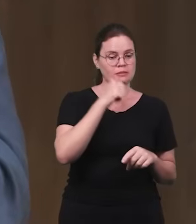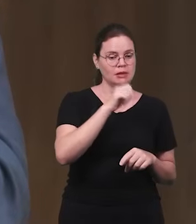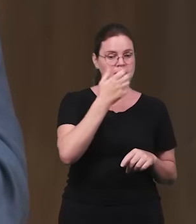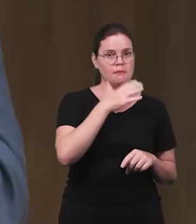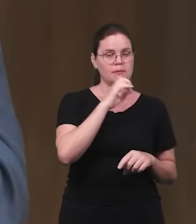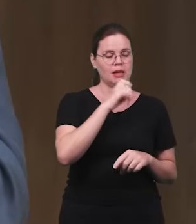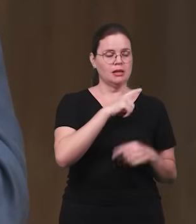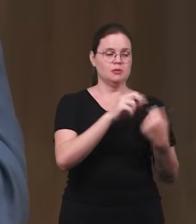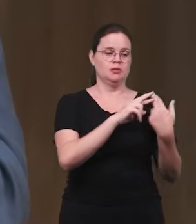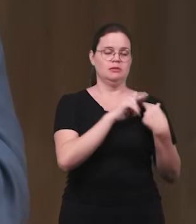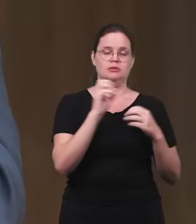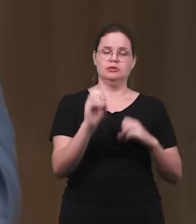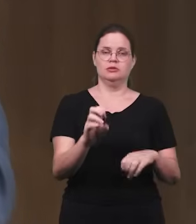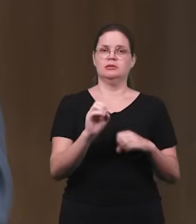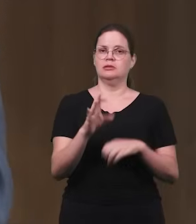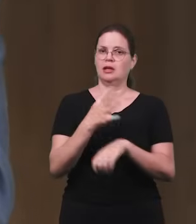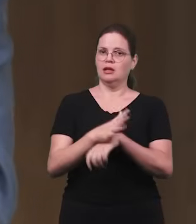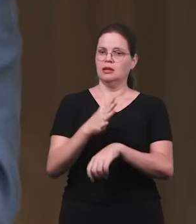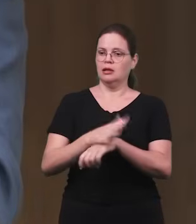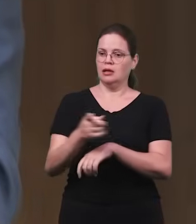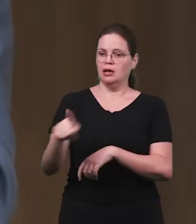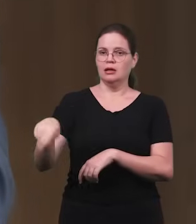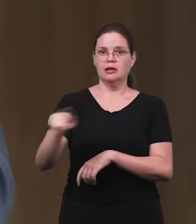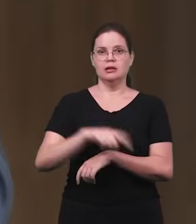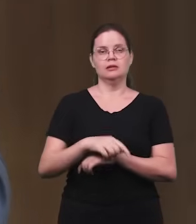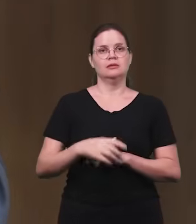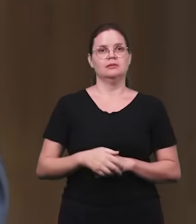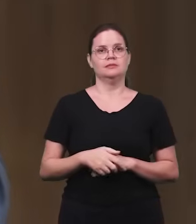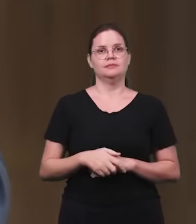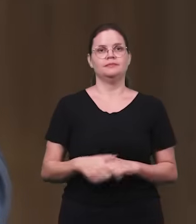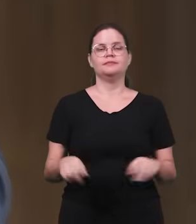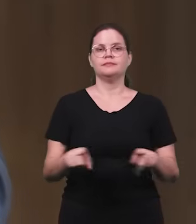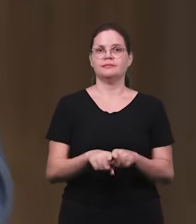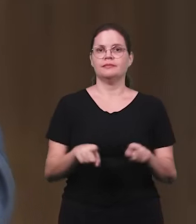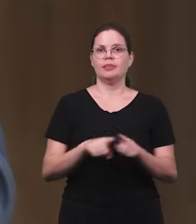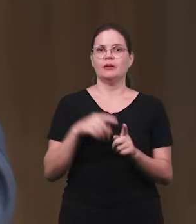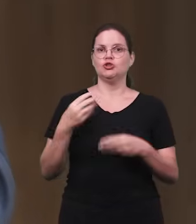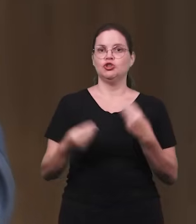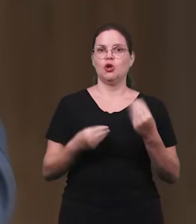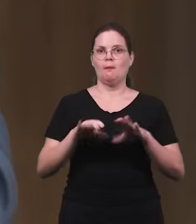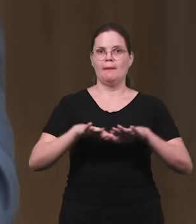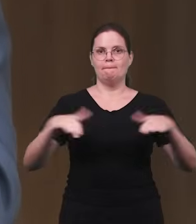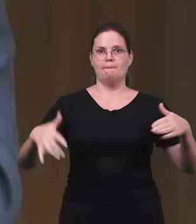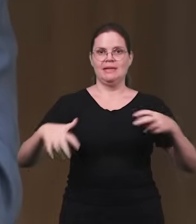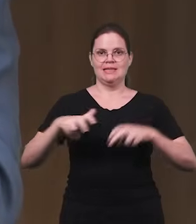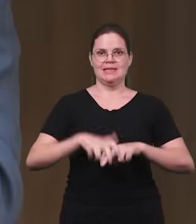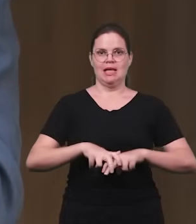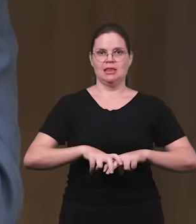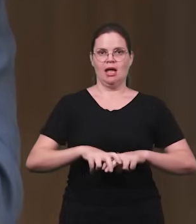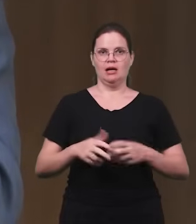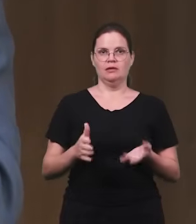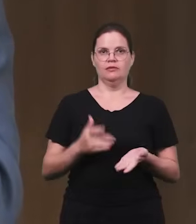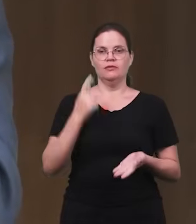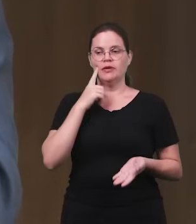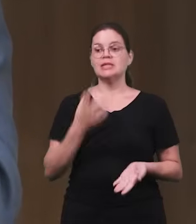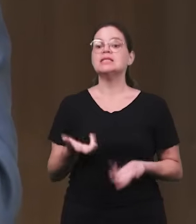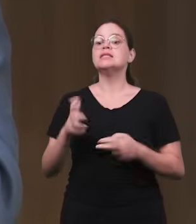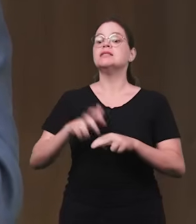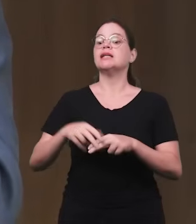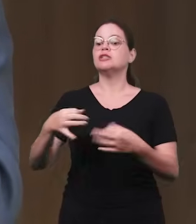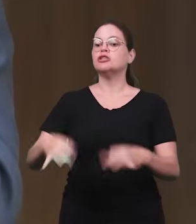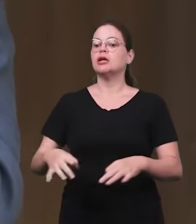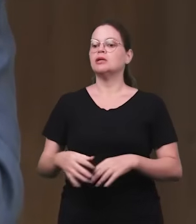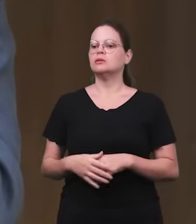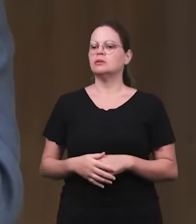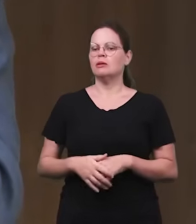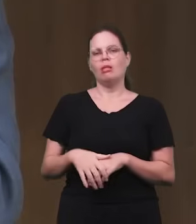que faz. É o pai que treina o filho. Até uma forma como você senta na mesa, você vai passar uma boa parte da infância, senta